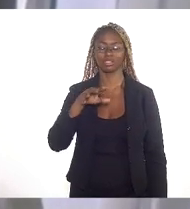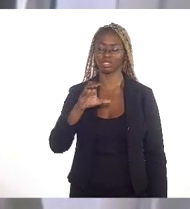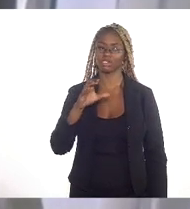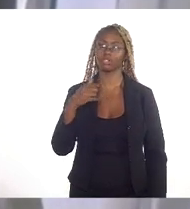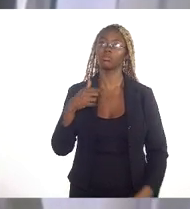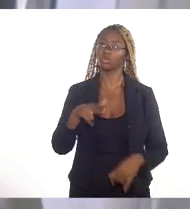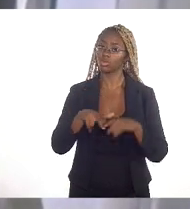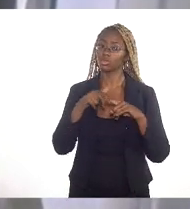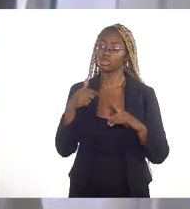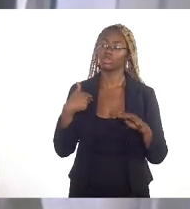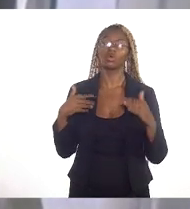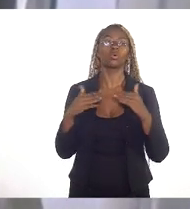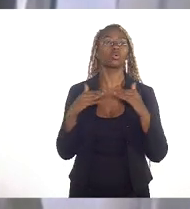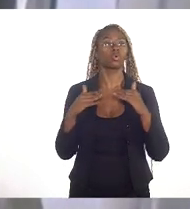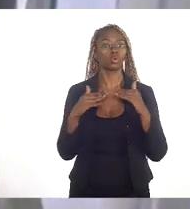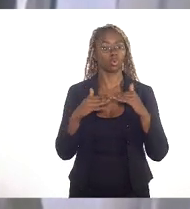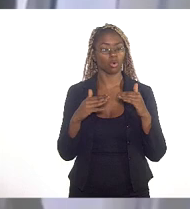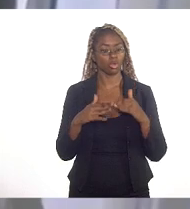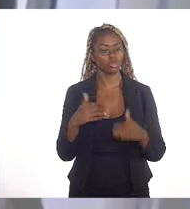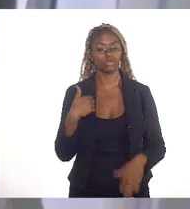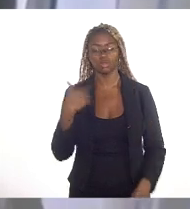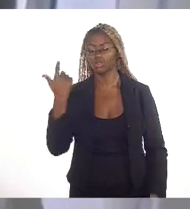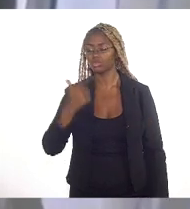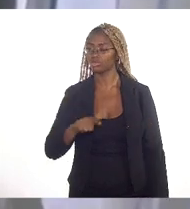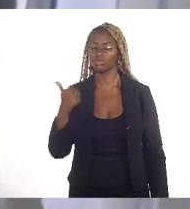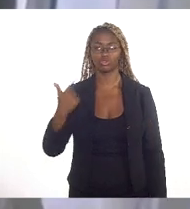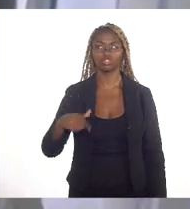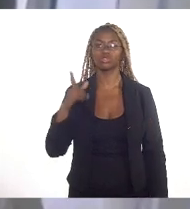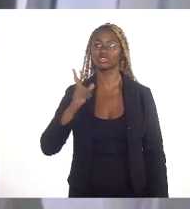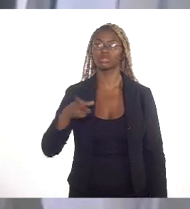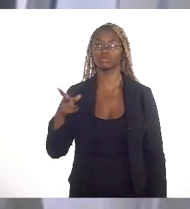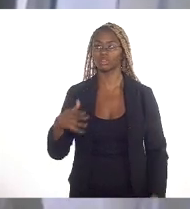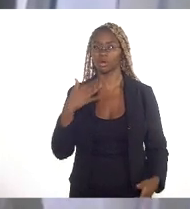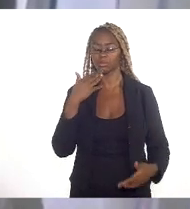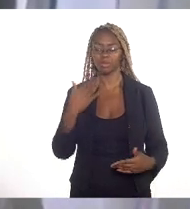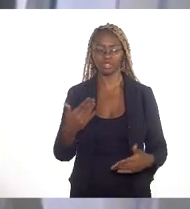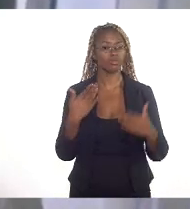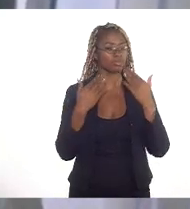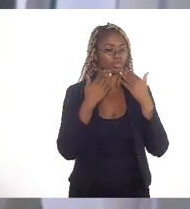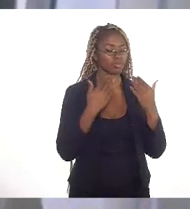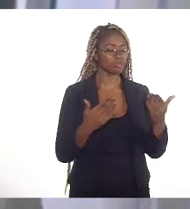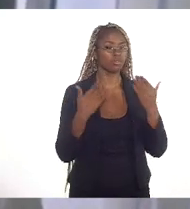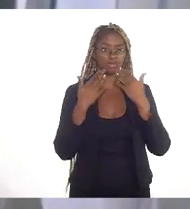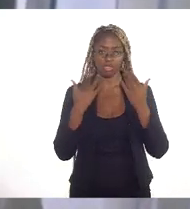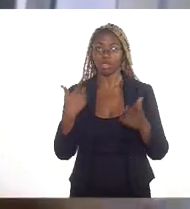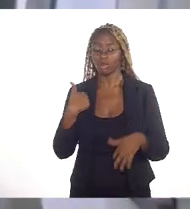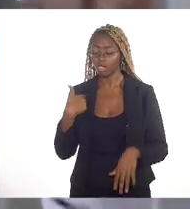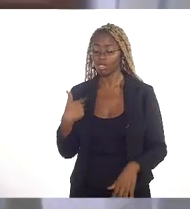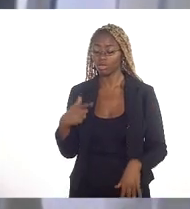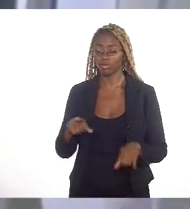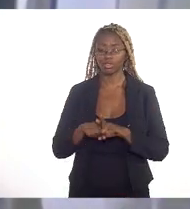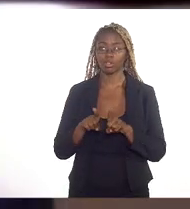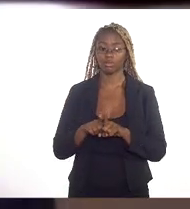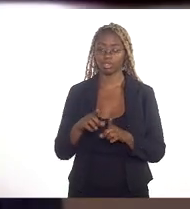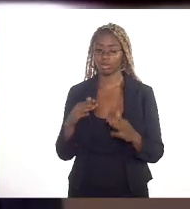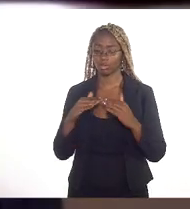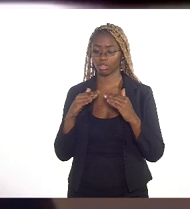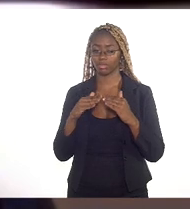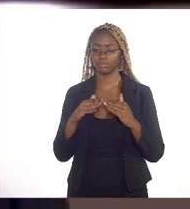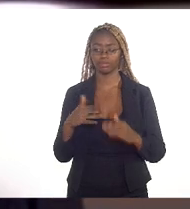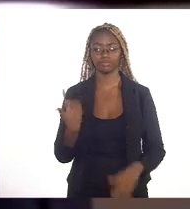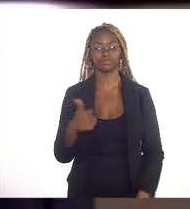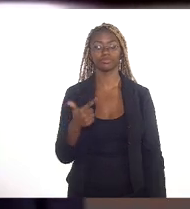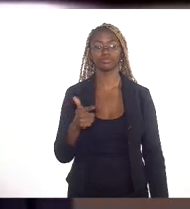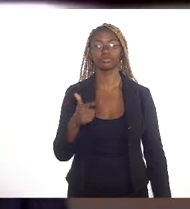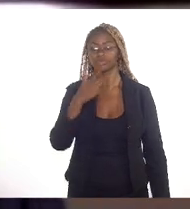projeto, de maneira consciente, e faria de novo tantas vezes quanto ele fosse apresentado no parlamento. Não havendo mais quem